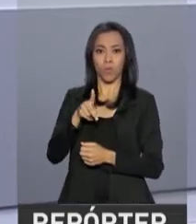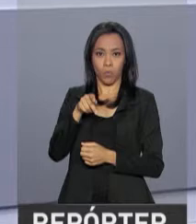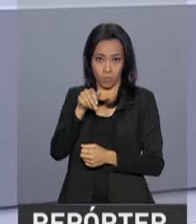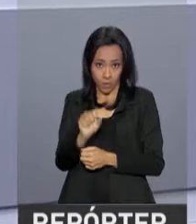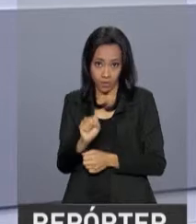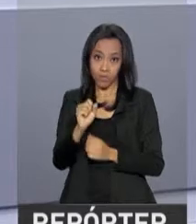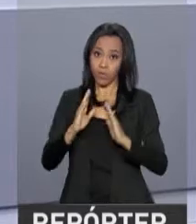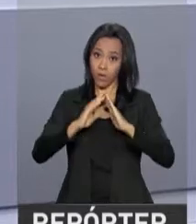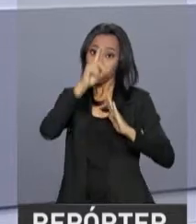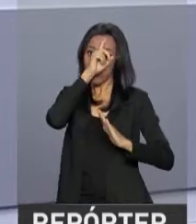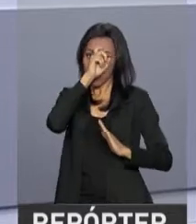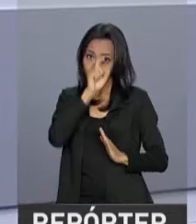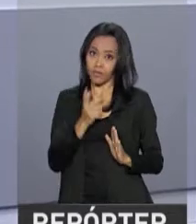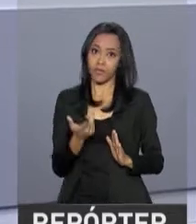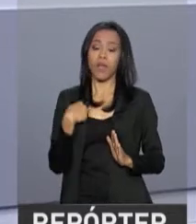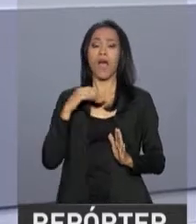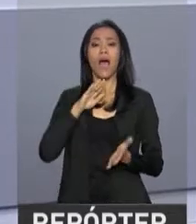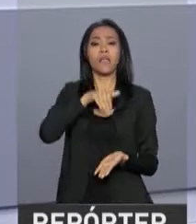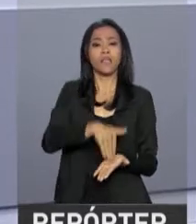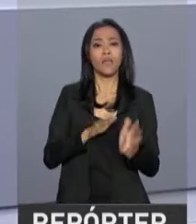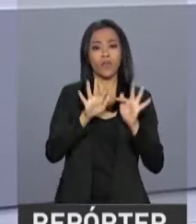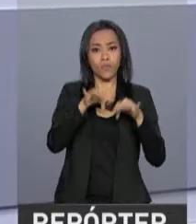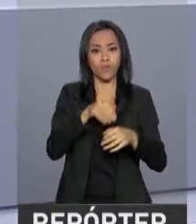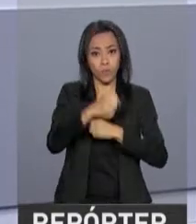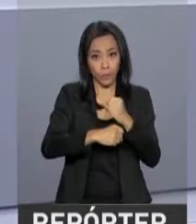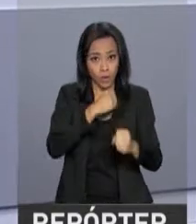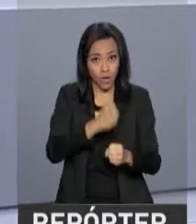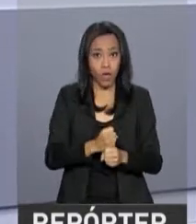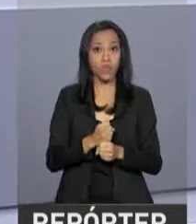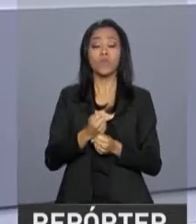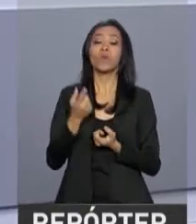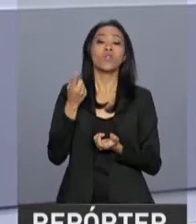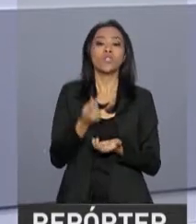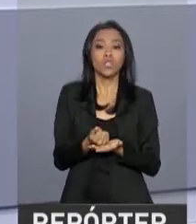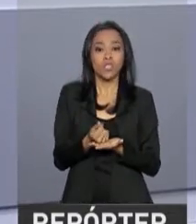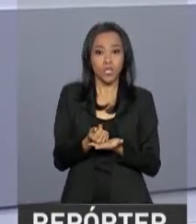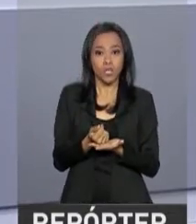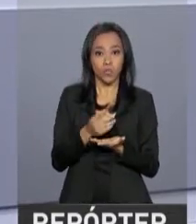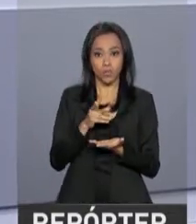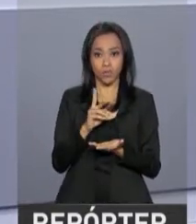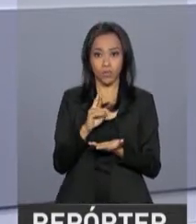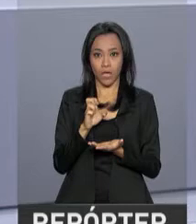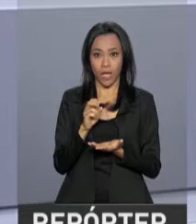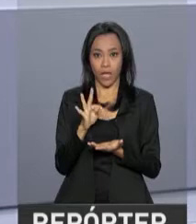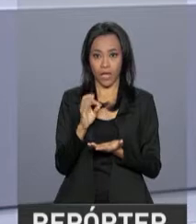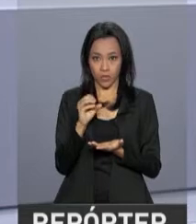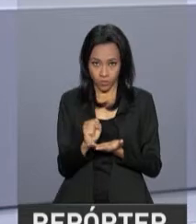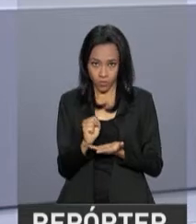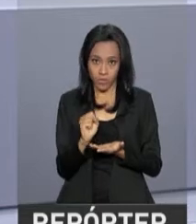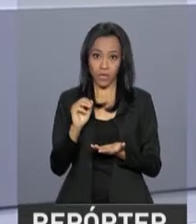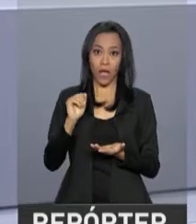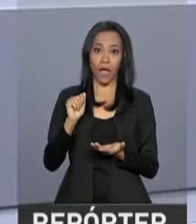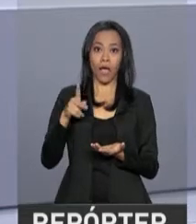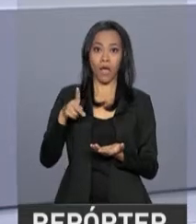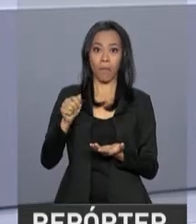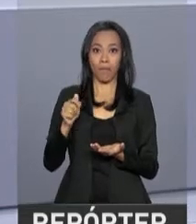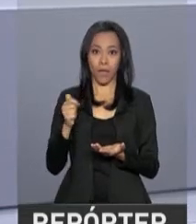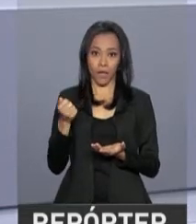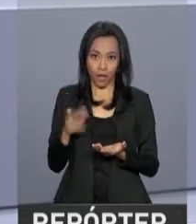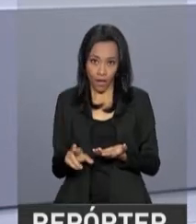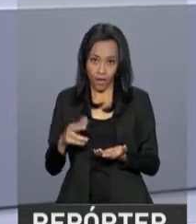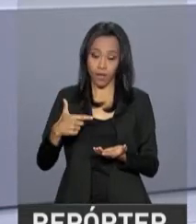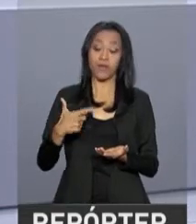a prorrogação até o final do ano do prazo dos restos a pagar de 2016 com isso novas obras poderão ser